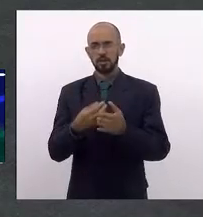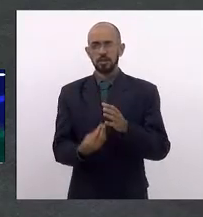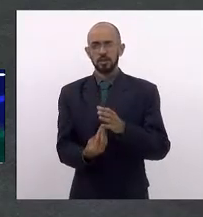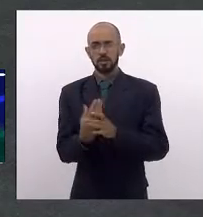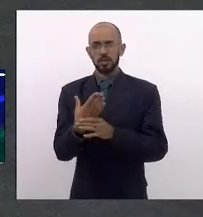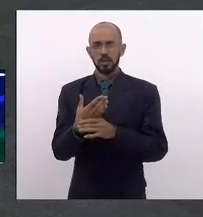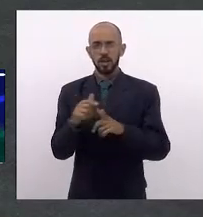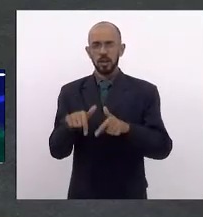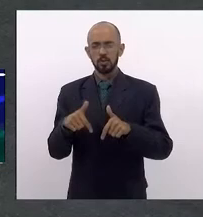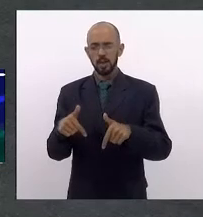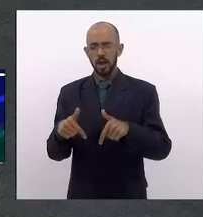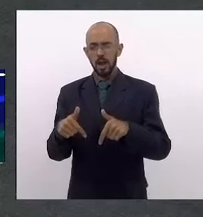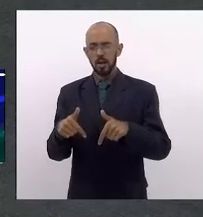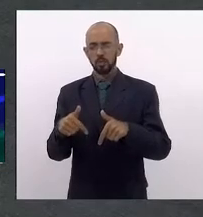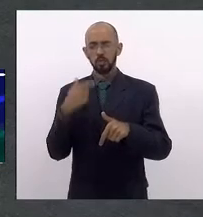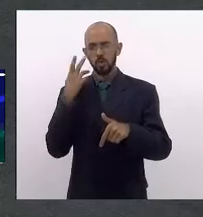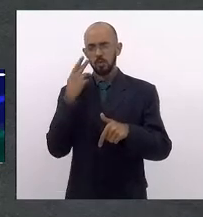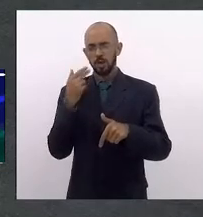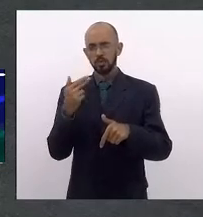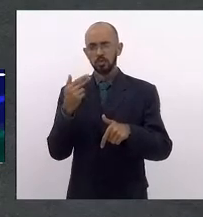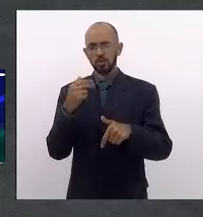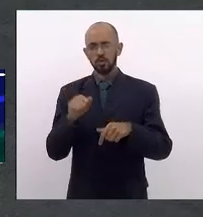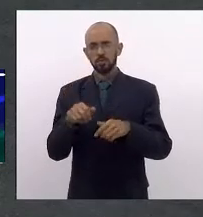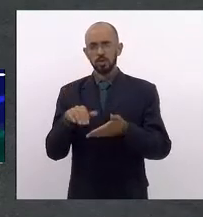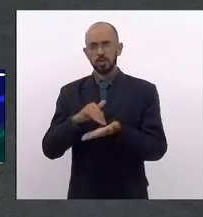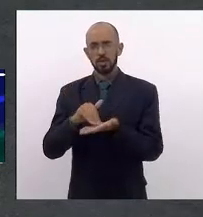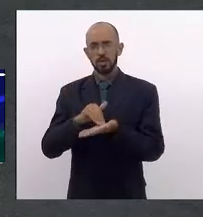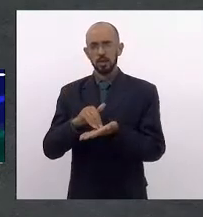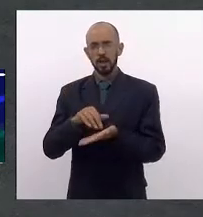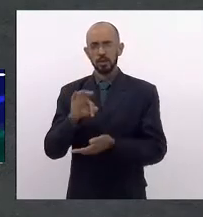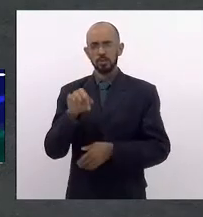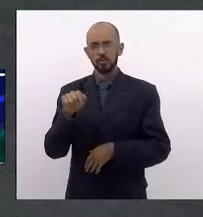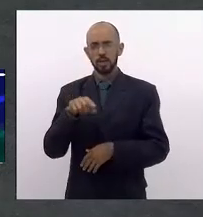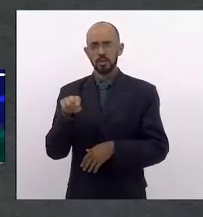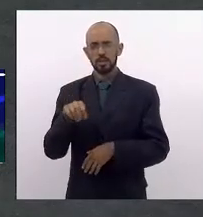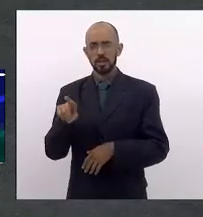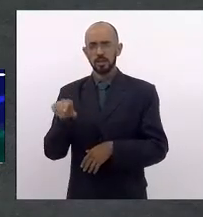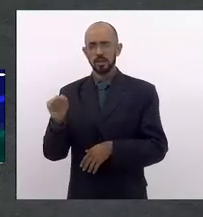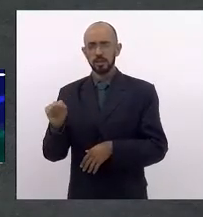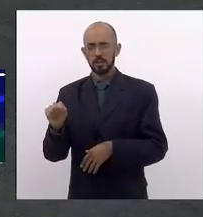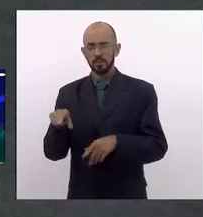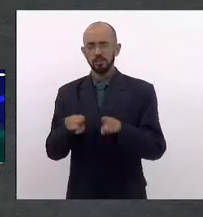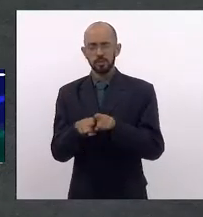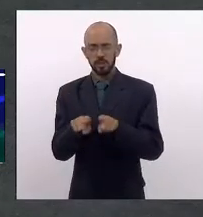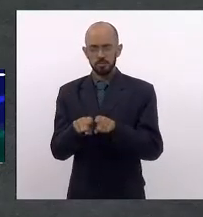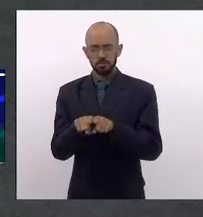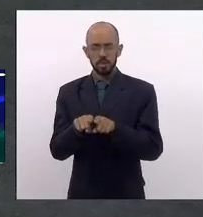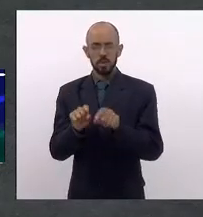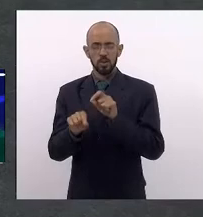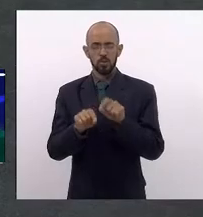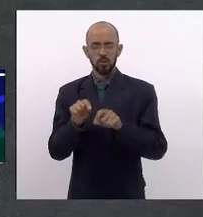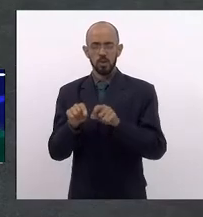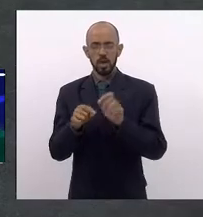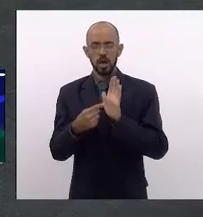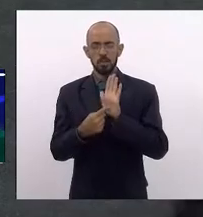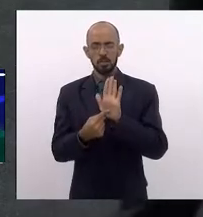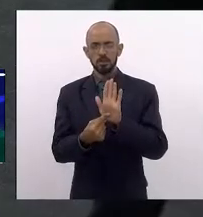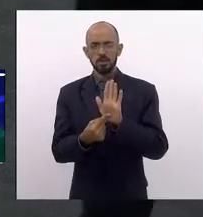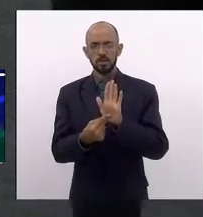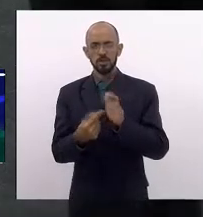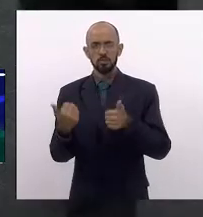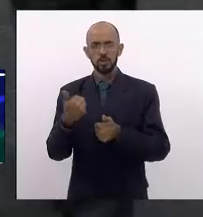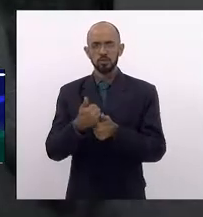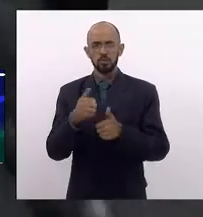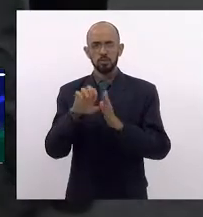em ato normativo expedido pela Secretaria de Estado de Fazenda Além disso apresenta uma